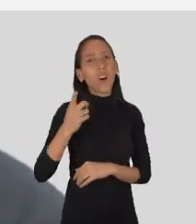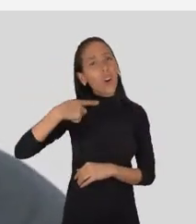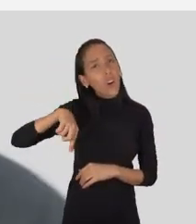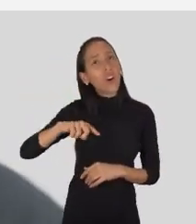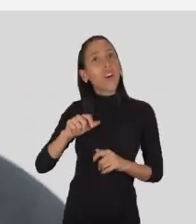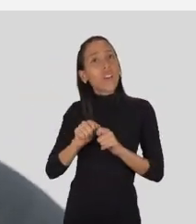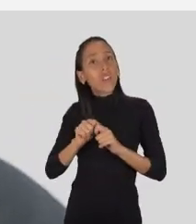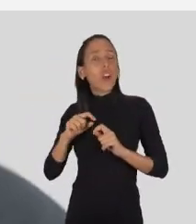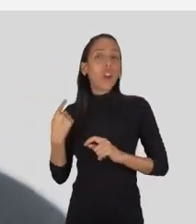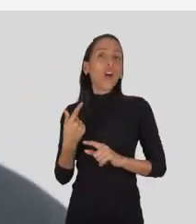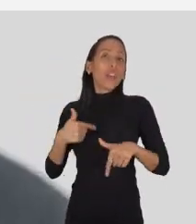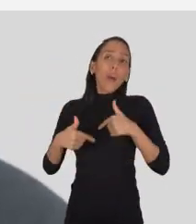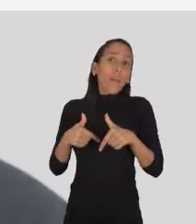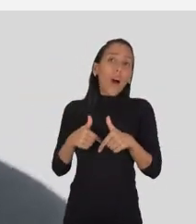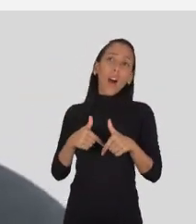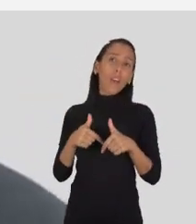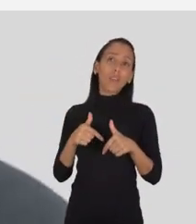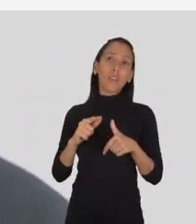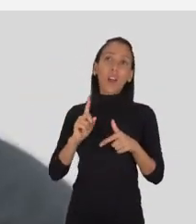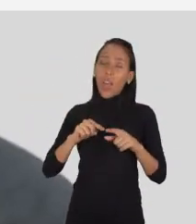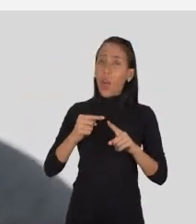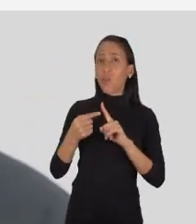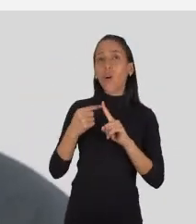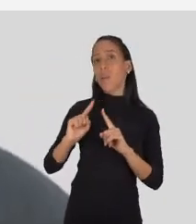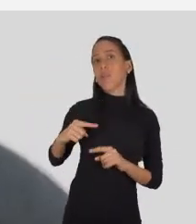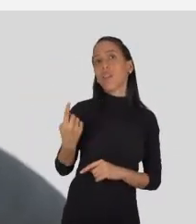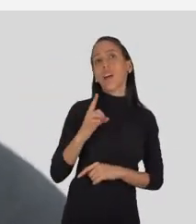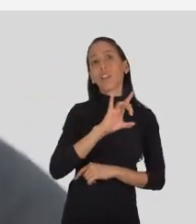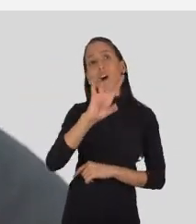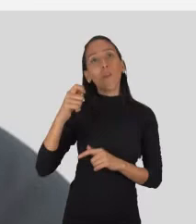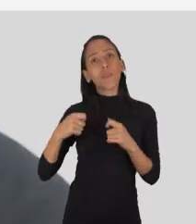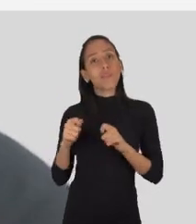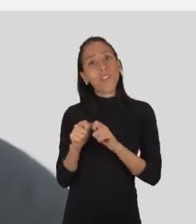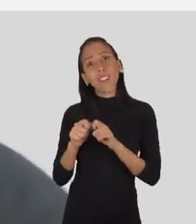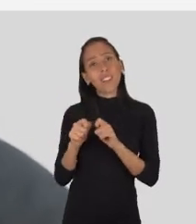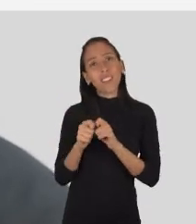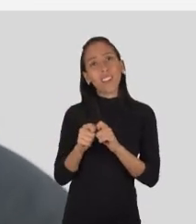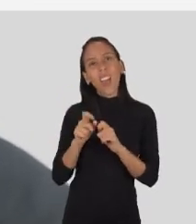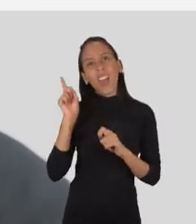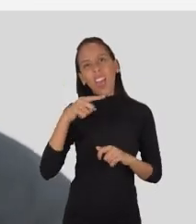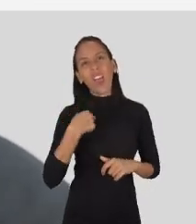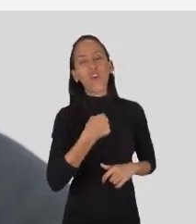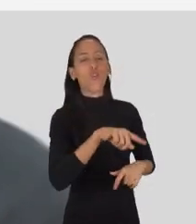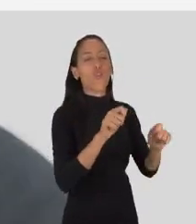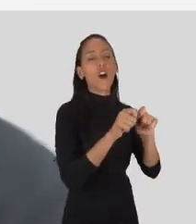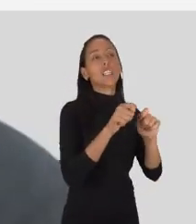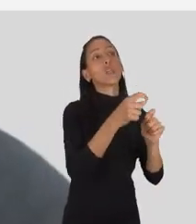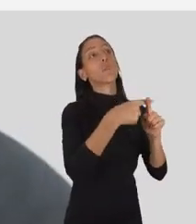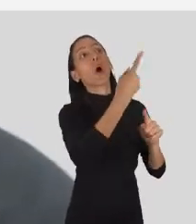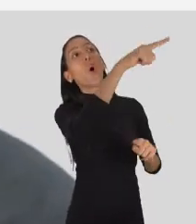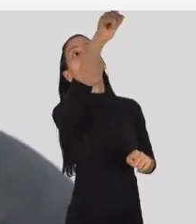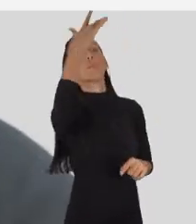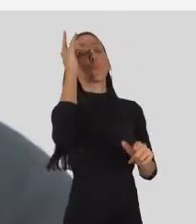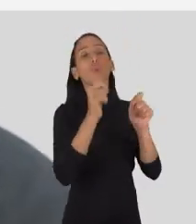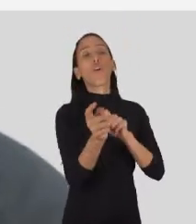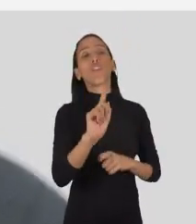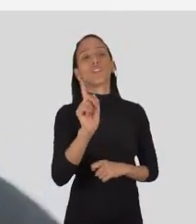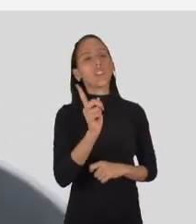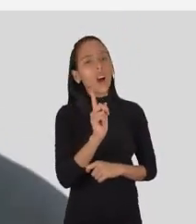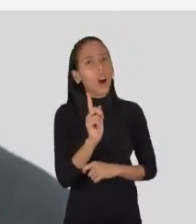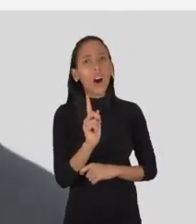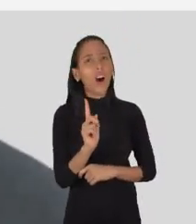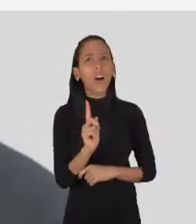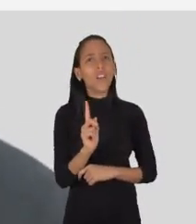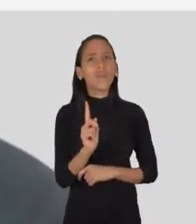fez o nosso trabalho, a gente fez o que tinha que fazer. Não é uma coisa que, tipo, eu vou fazer porque ninguém mais vai fazer, sabe? Não